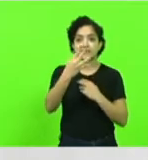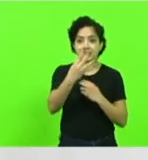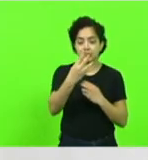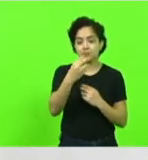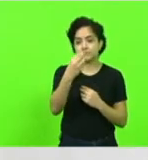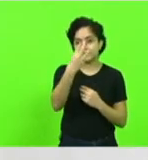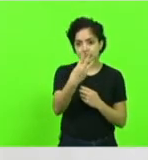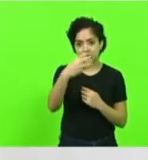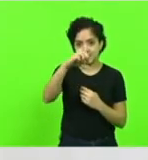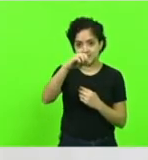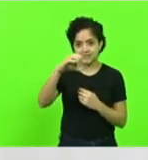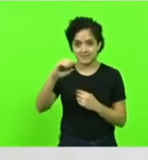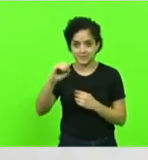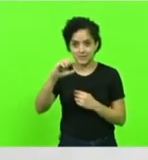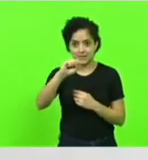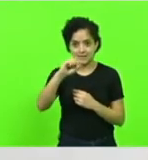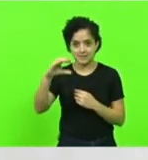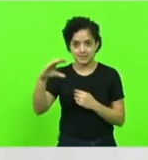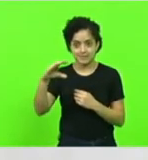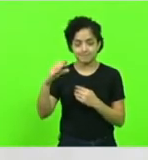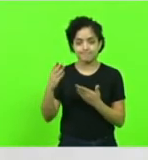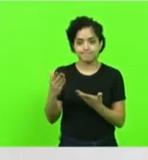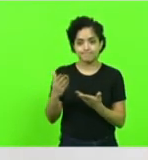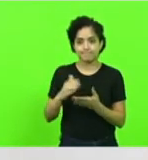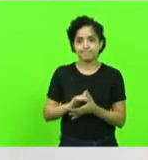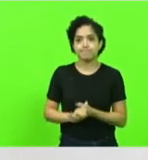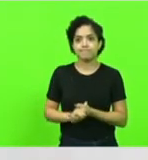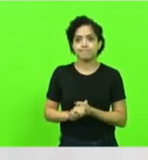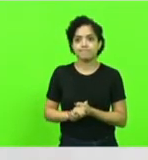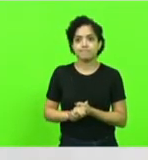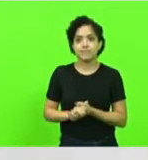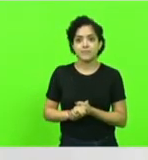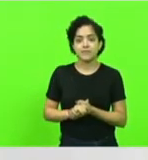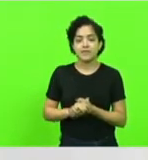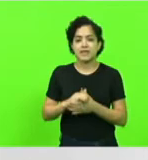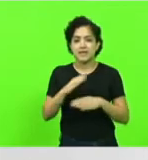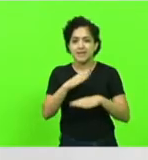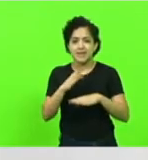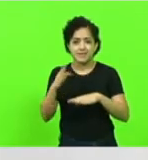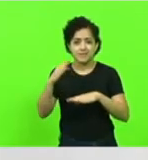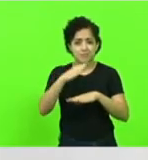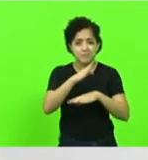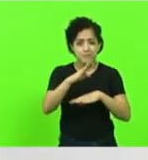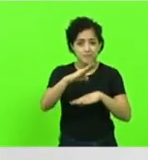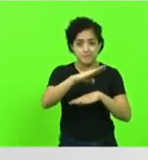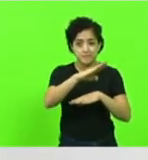390, SC-390. Cara, quem passa por ali